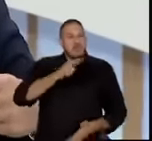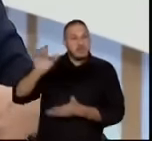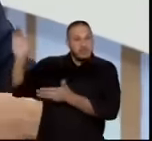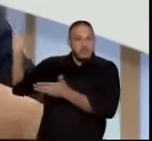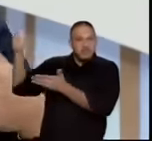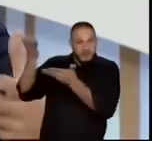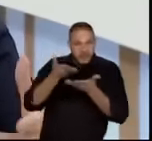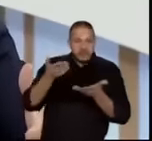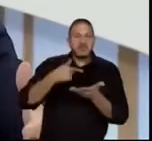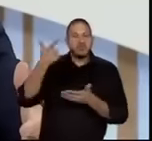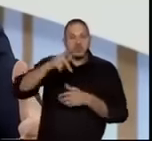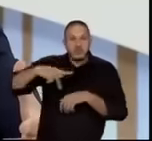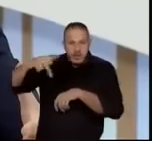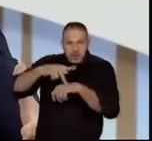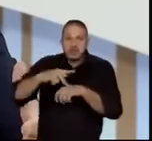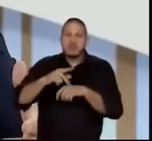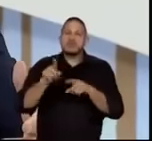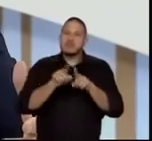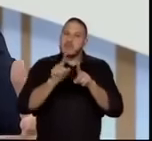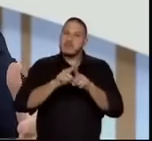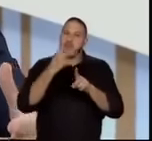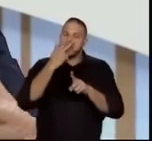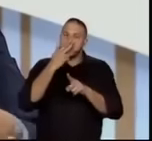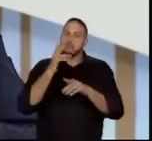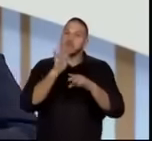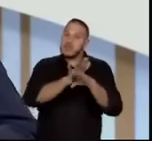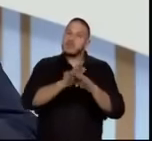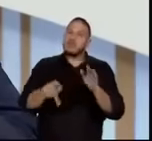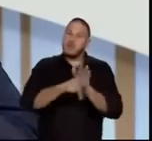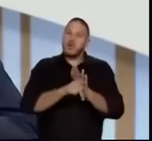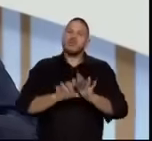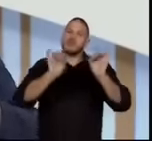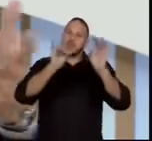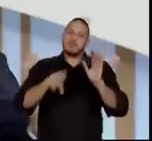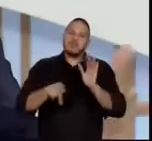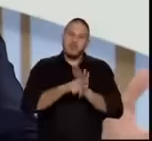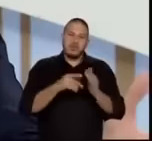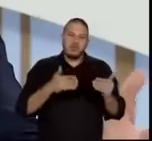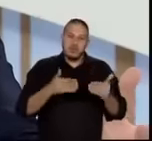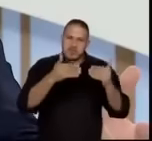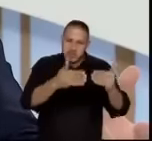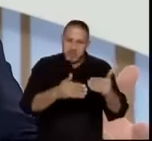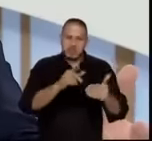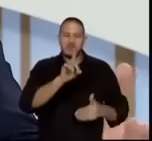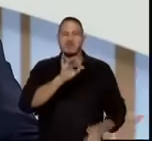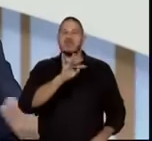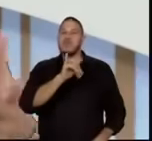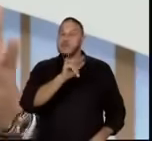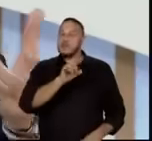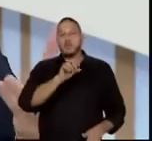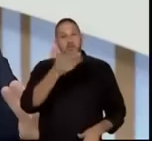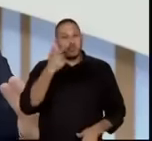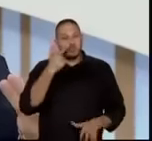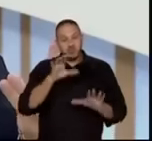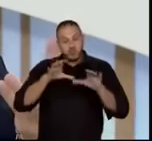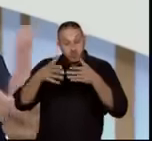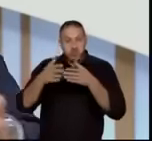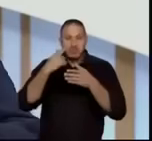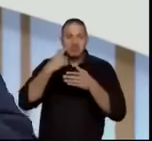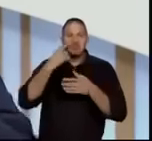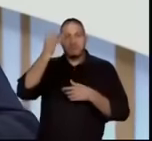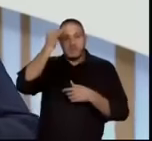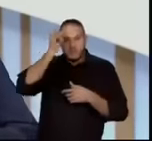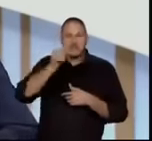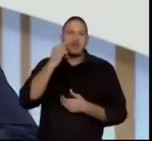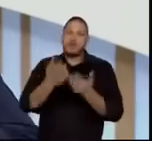deverá, inclusive, ser corroborada pelos técnicos, seja do Ministério da Defesa ou do Grupo de Combate ao Fogo nos estados ou federal.